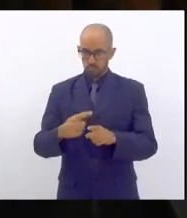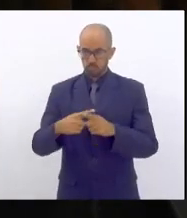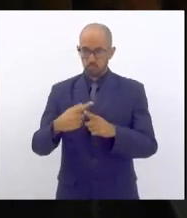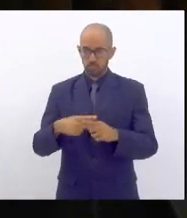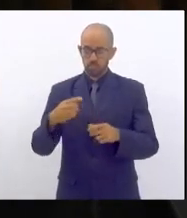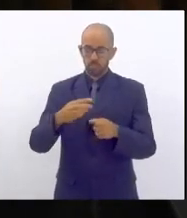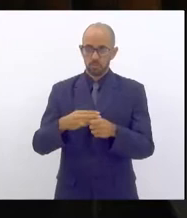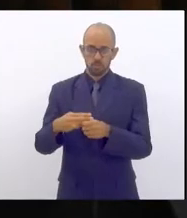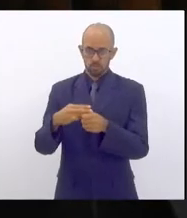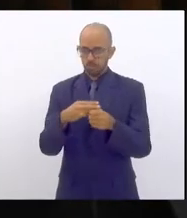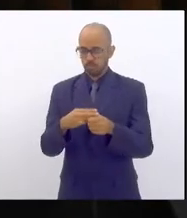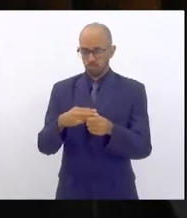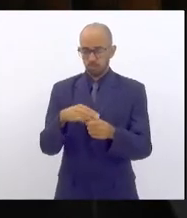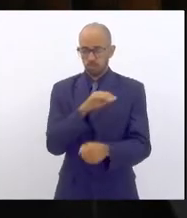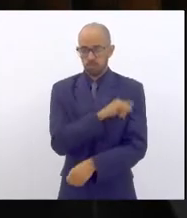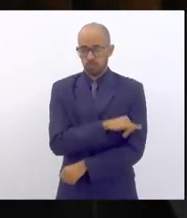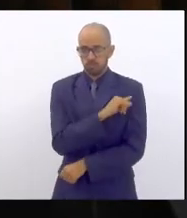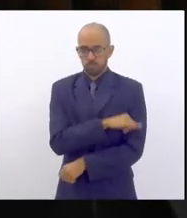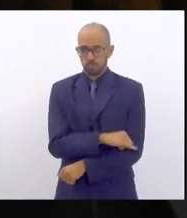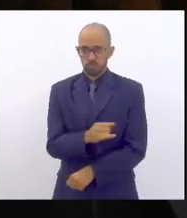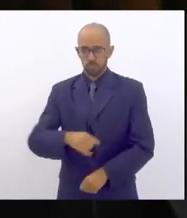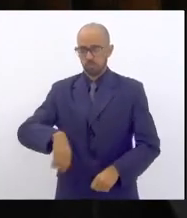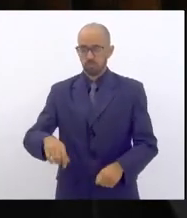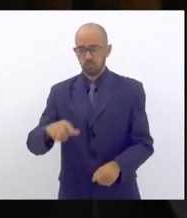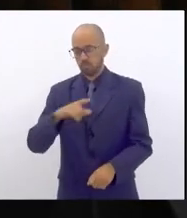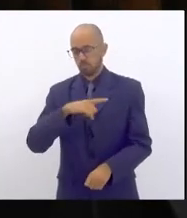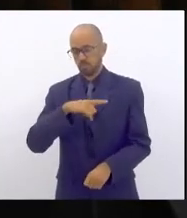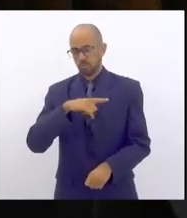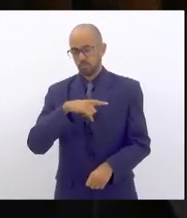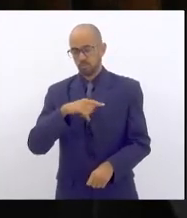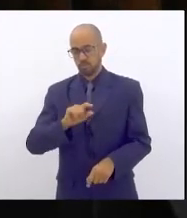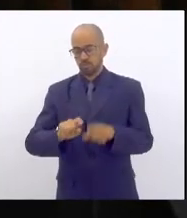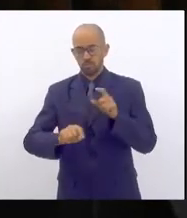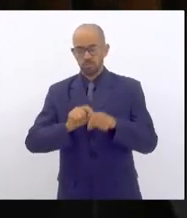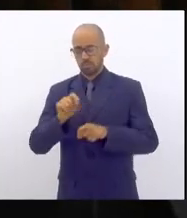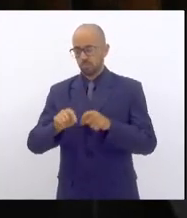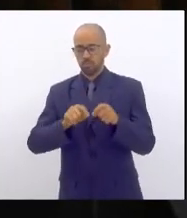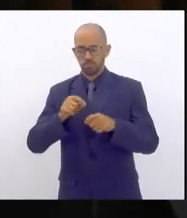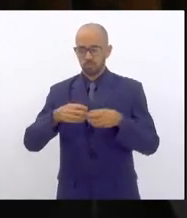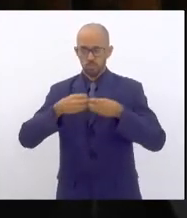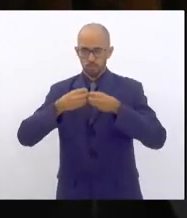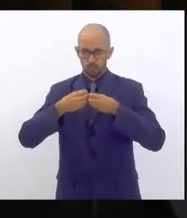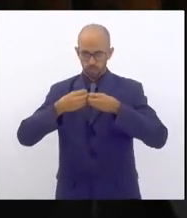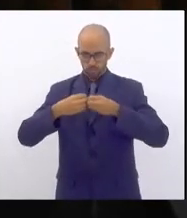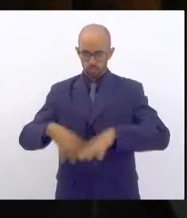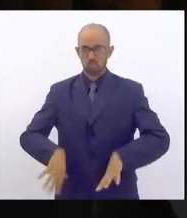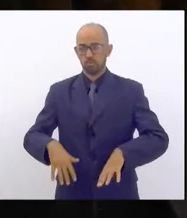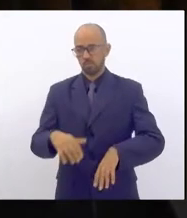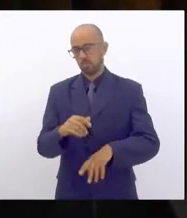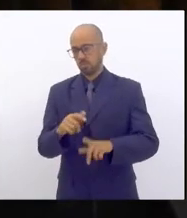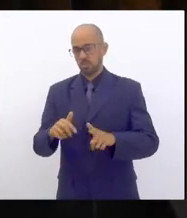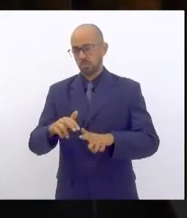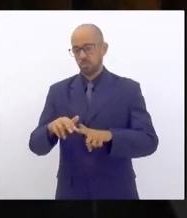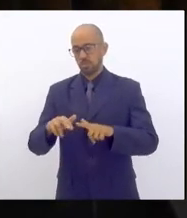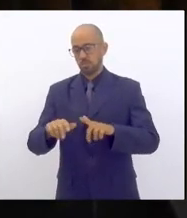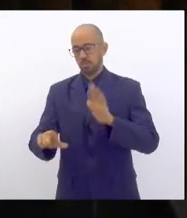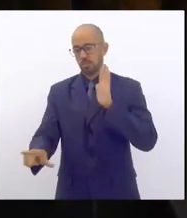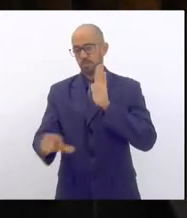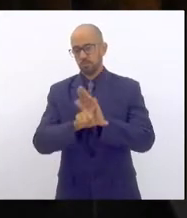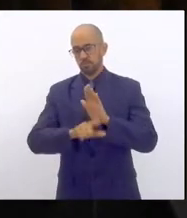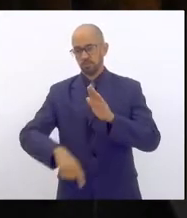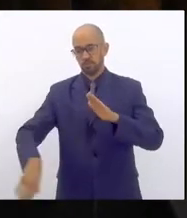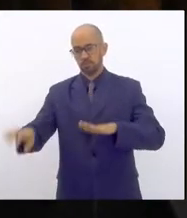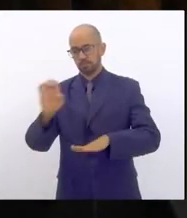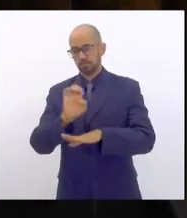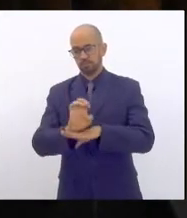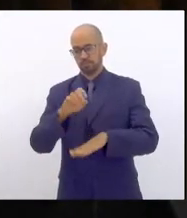Rio de Janeiro está profundamente prejudicado pela lei estadual